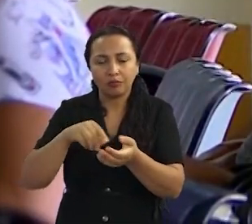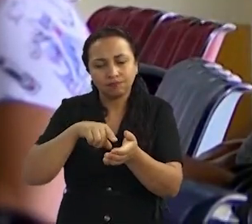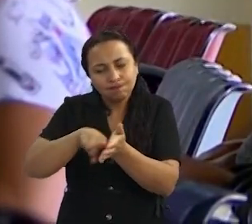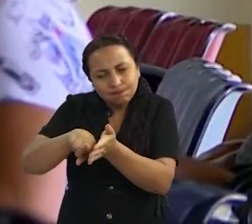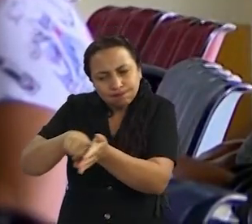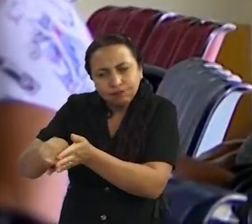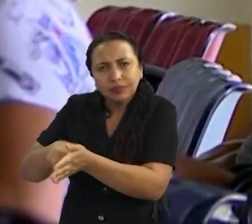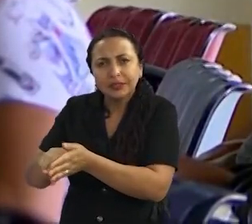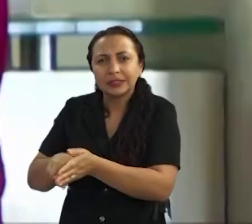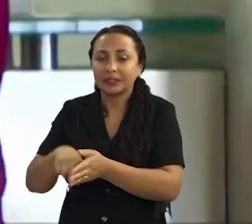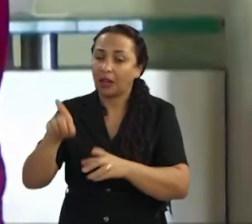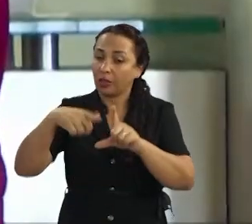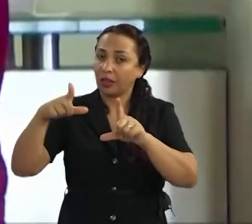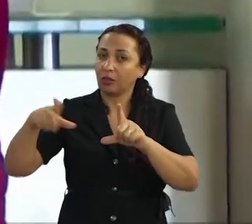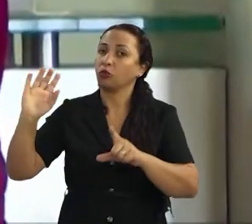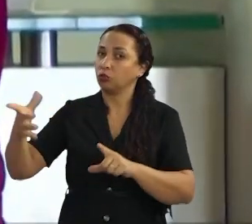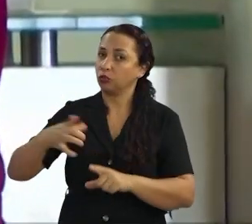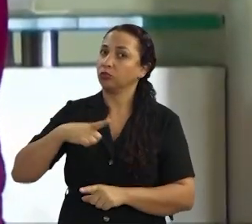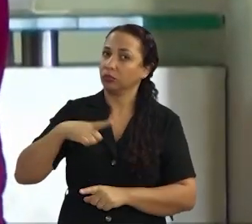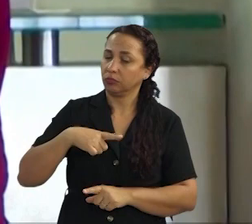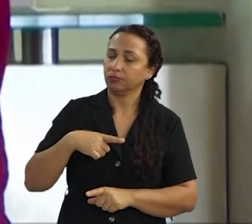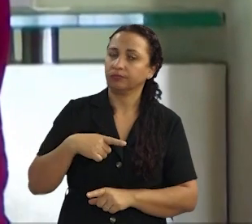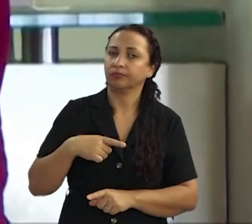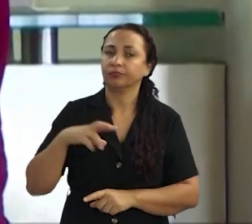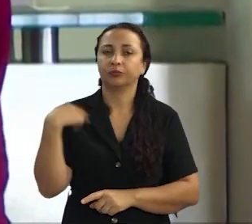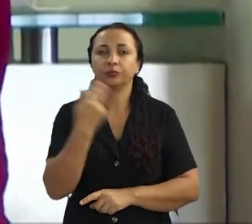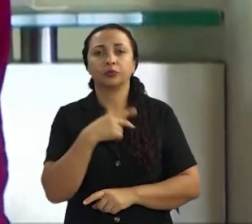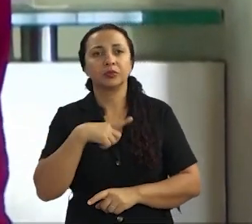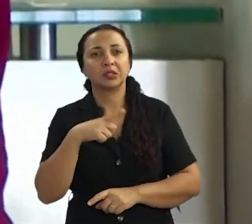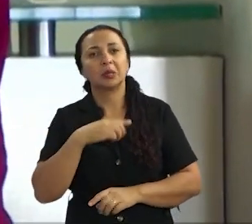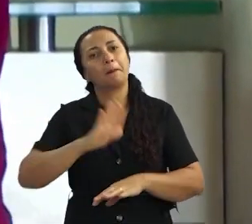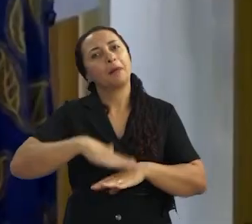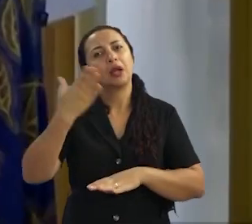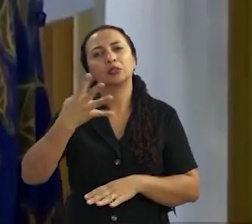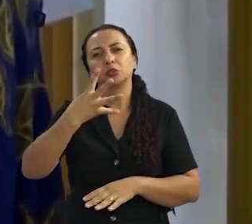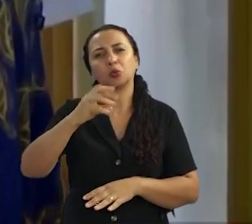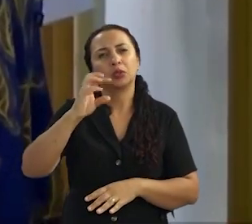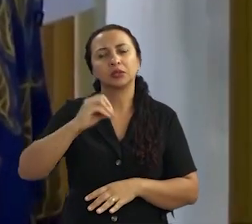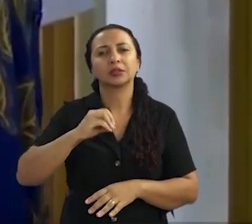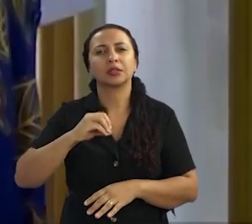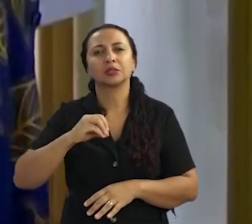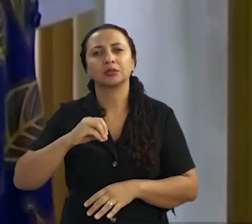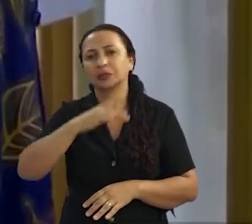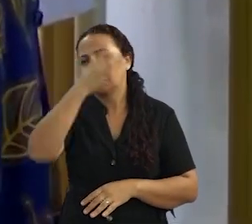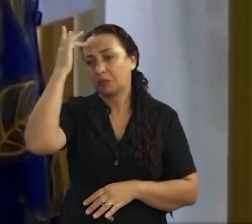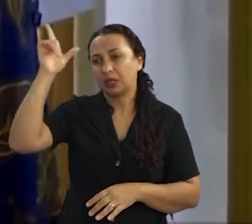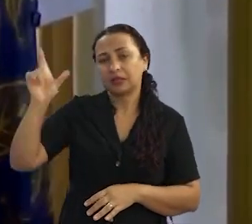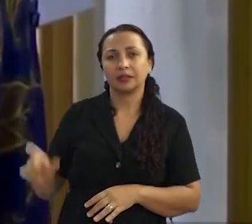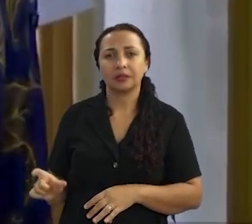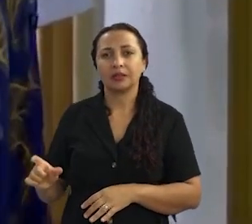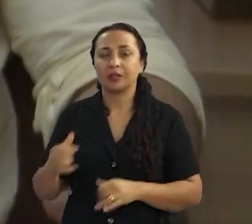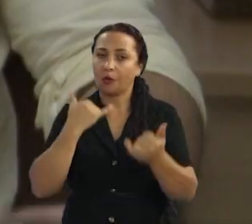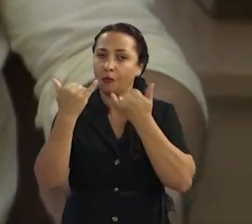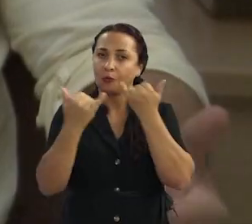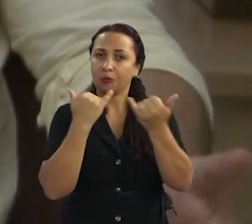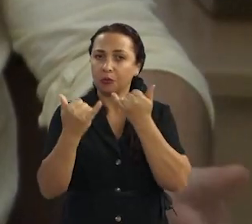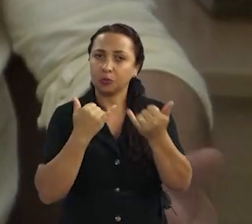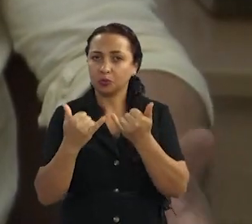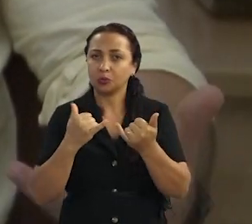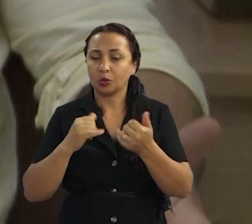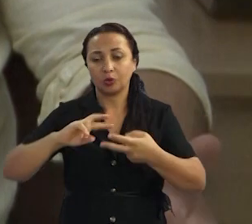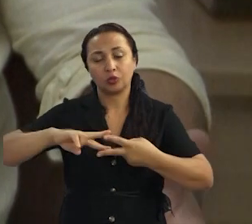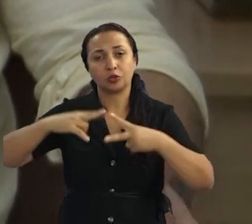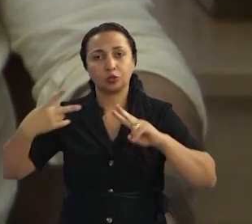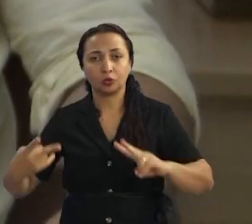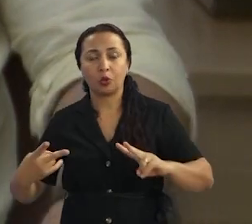envolvem explorar dados existentes. Então, tivemos mais de 400 pacientes, informações